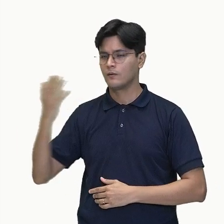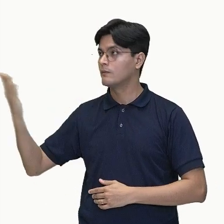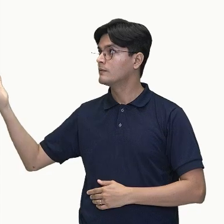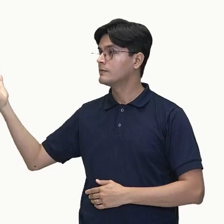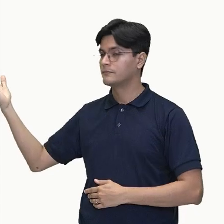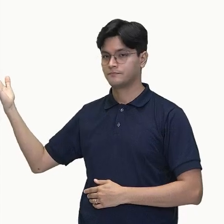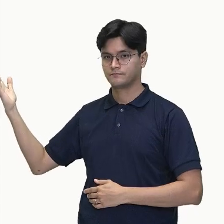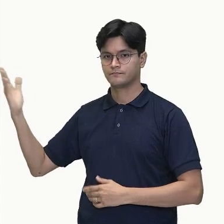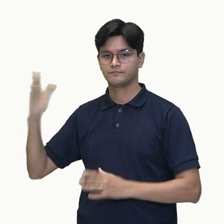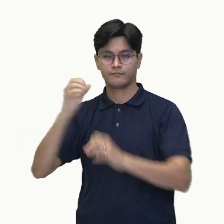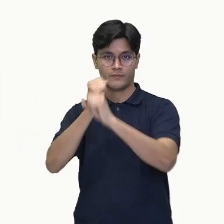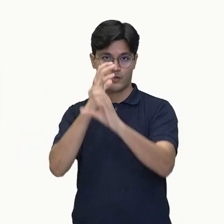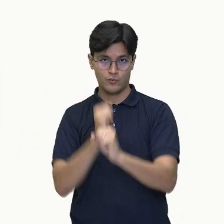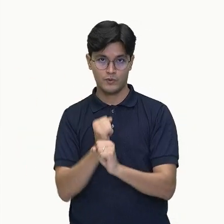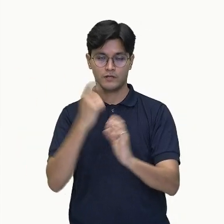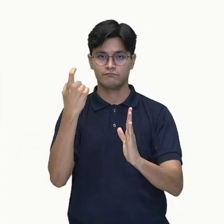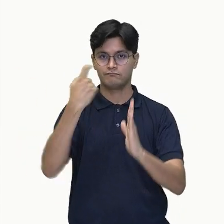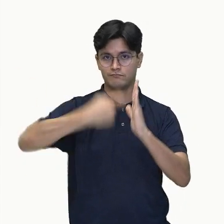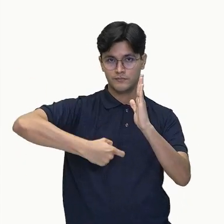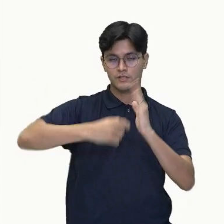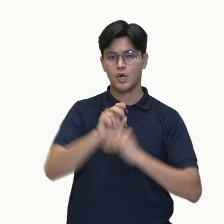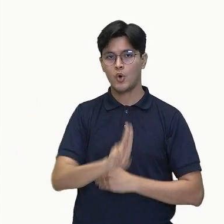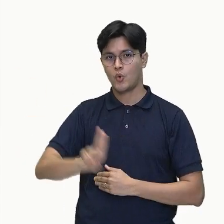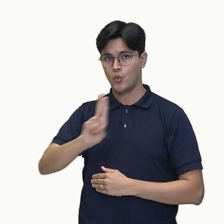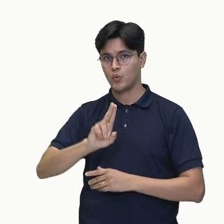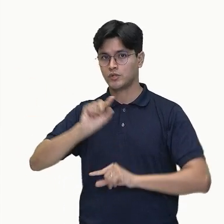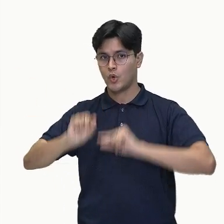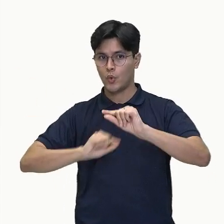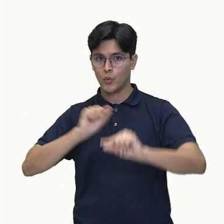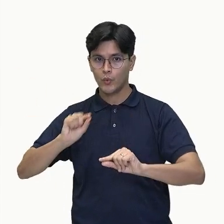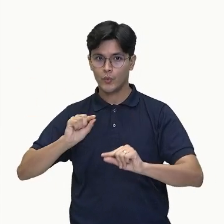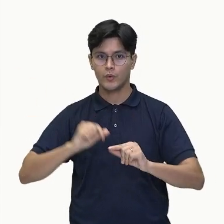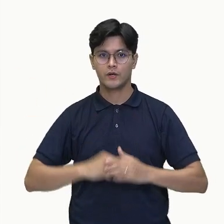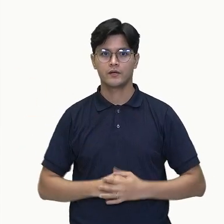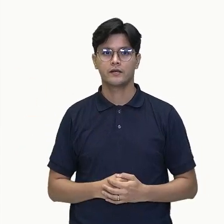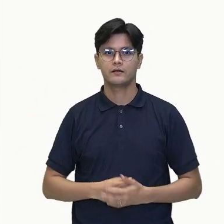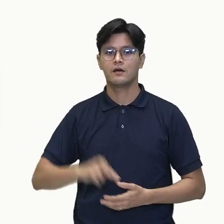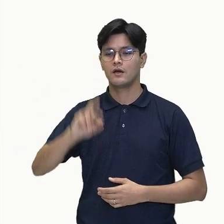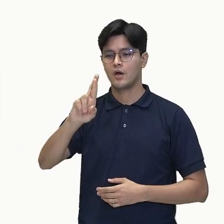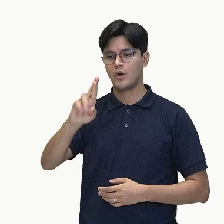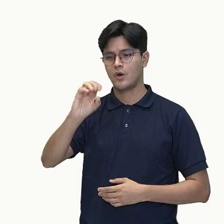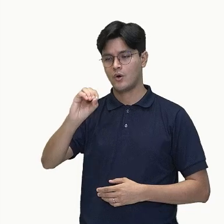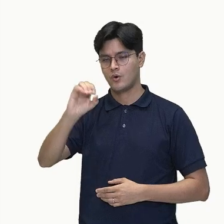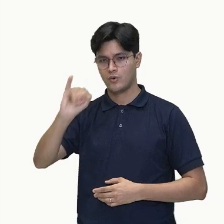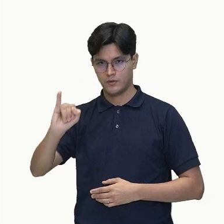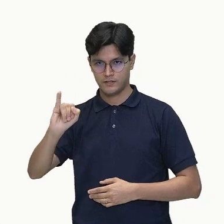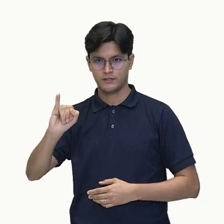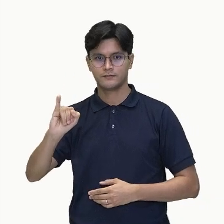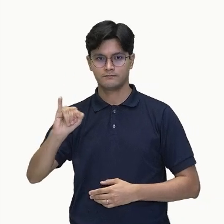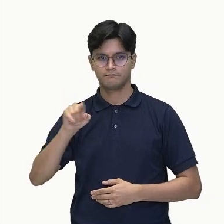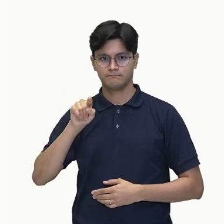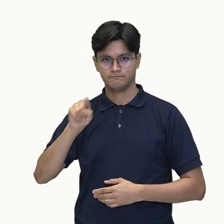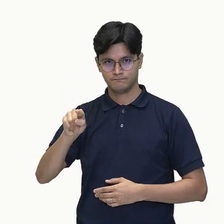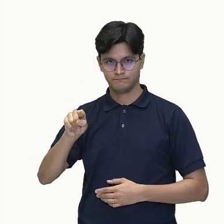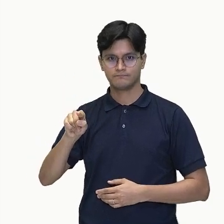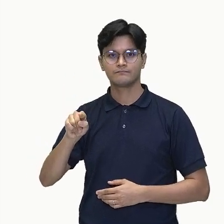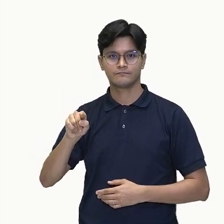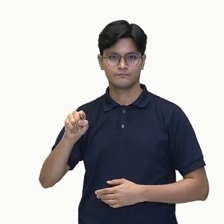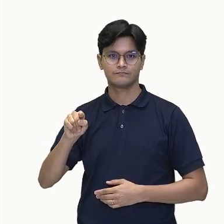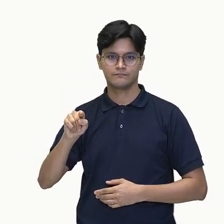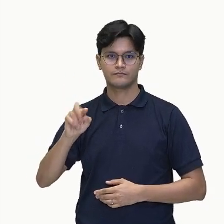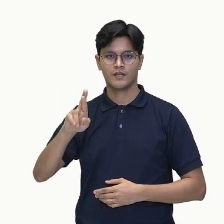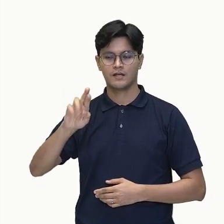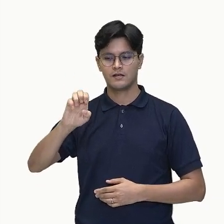Para calcular então essa taxa, a gente pega então a receita custo do investimento, tá? Divide então com o custo